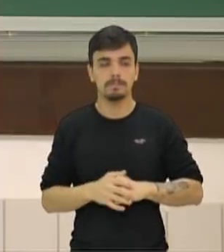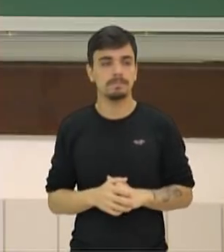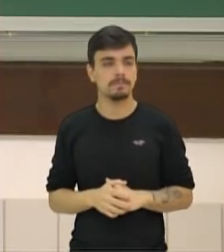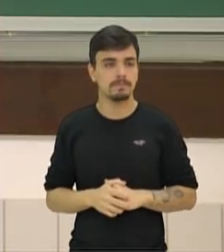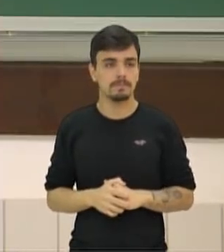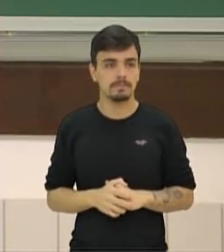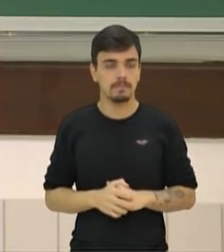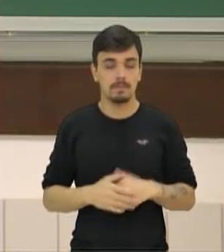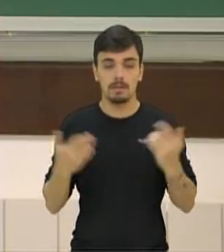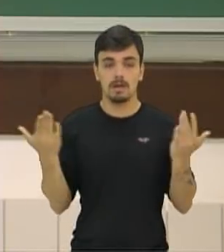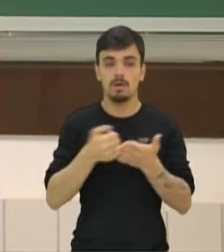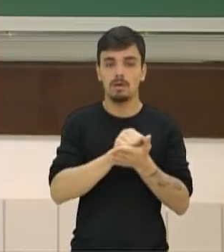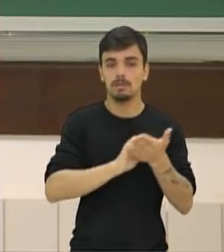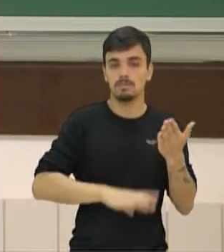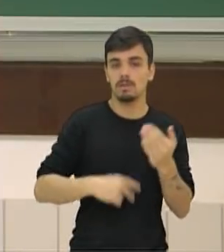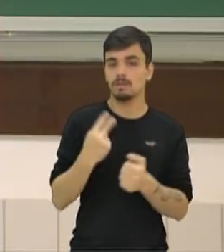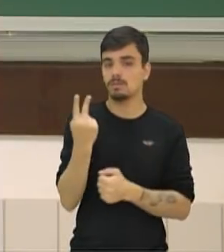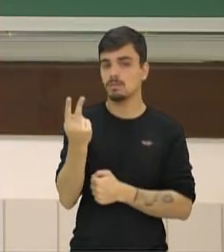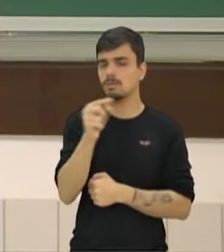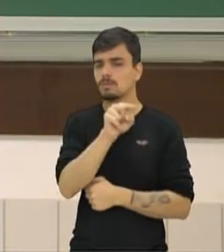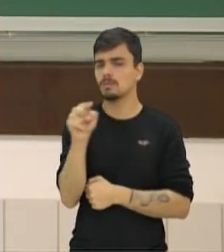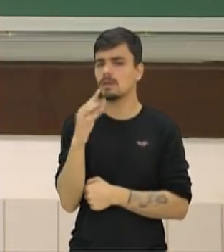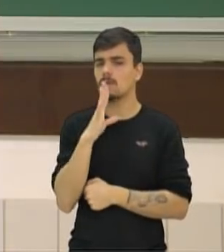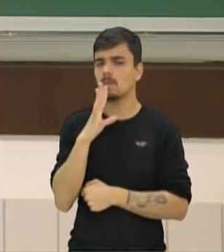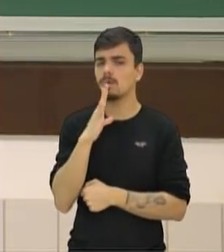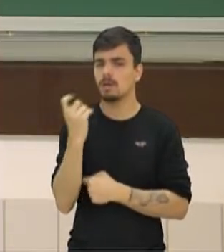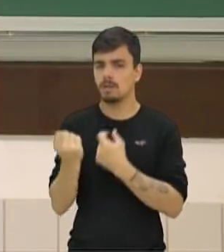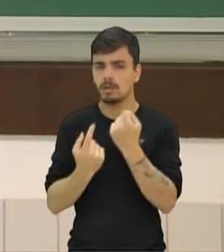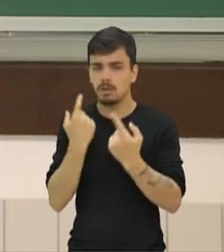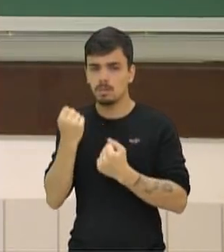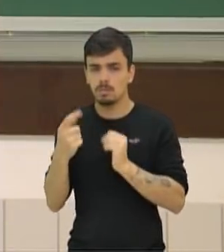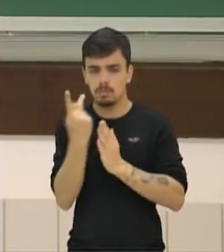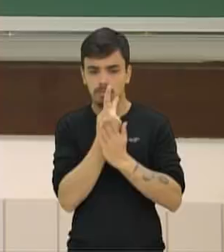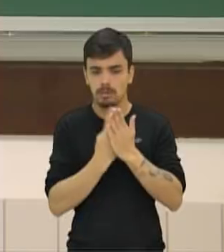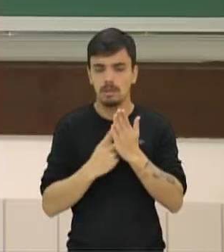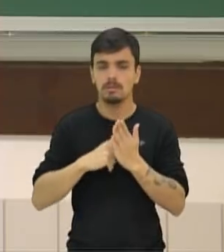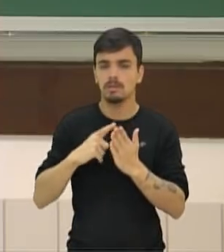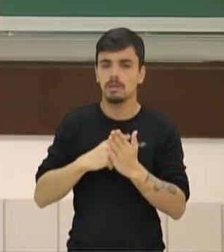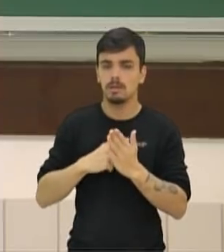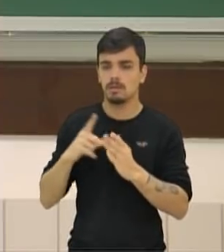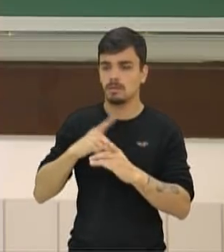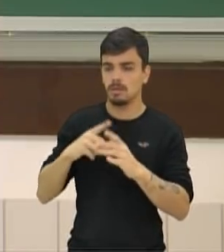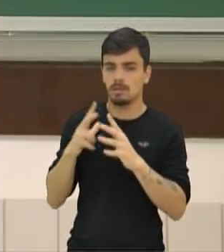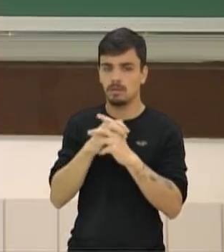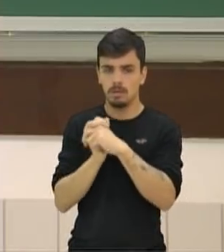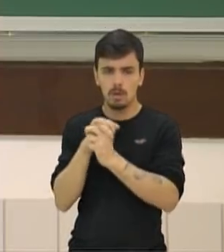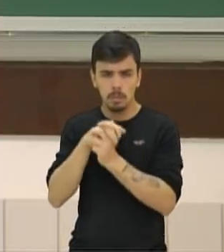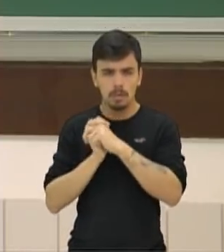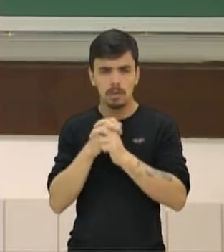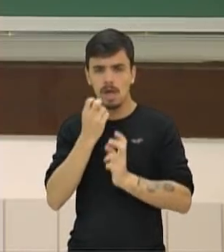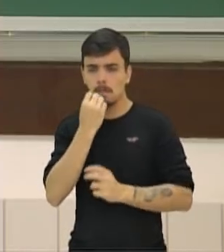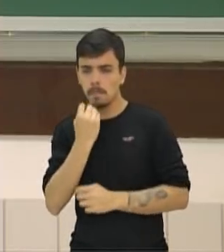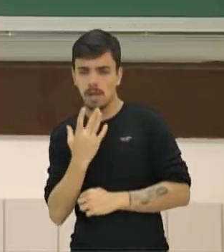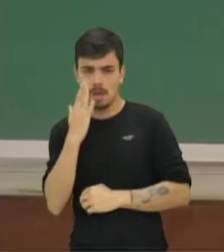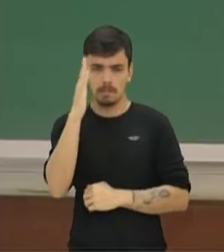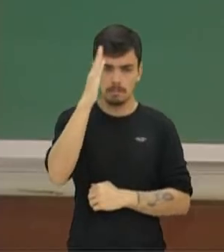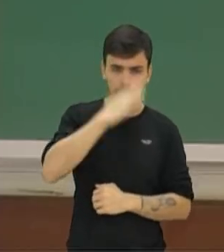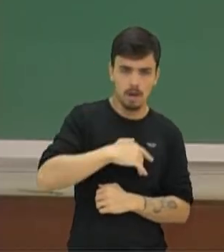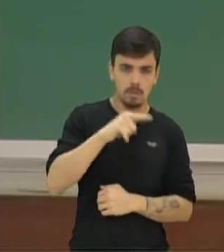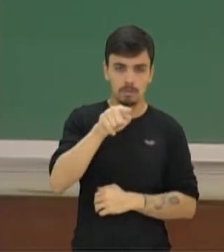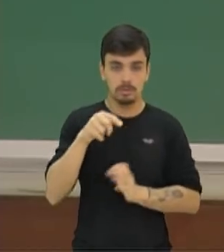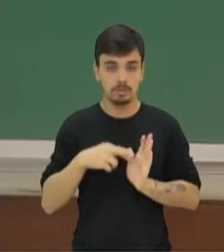Então, atividade 2. Você conhece algum desenho animado que contém a luta entre o bem e o mal, né?